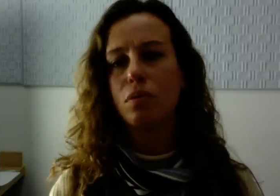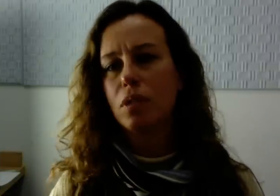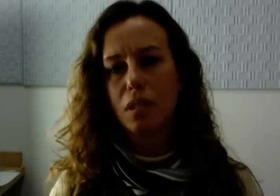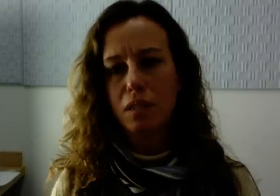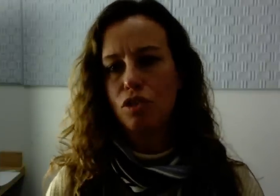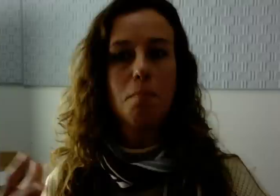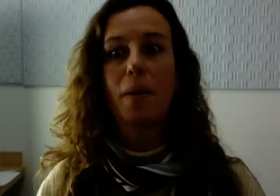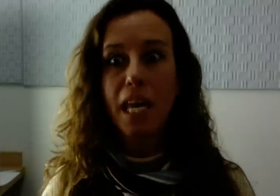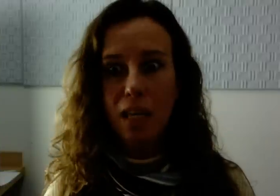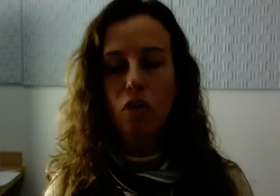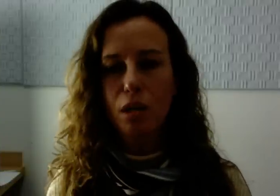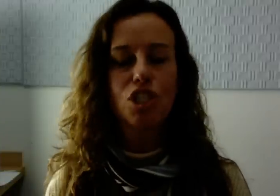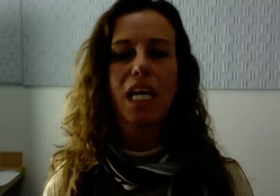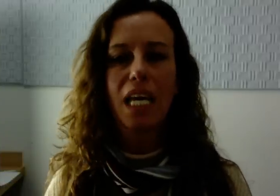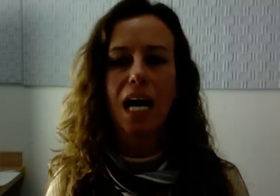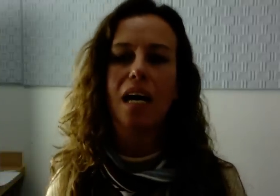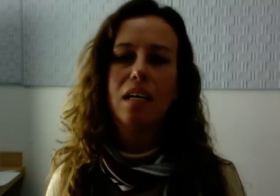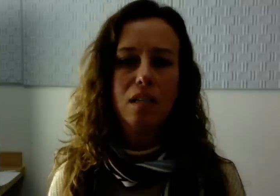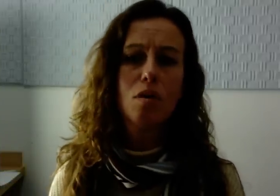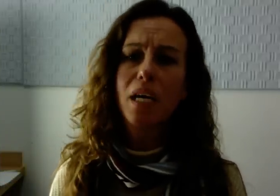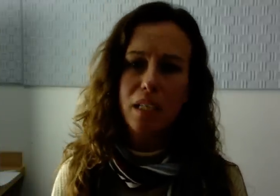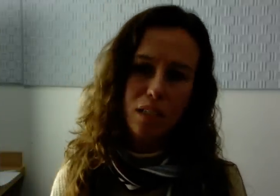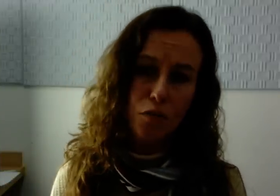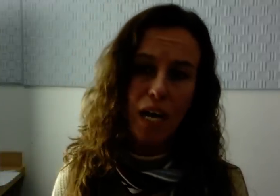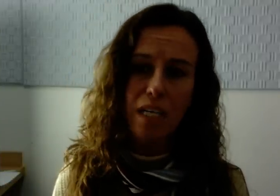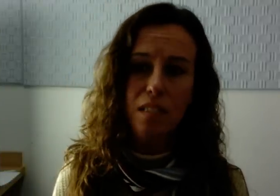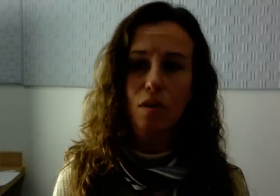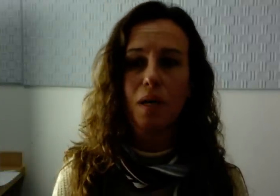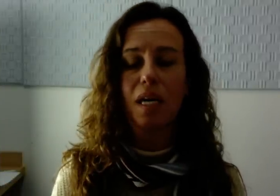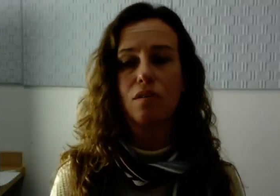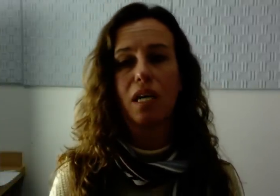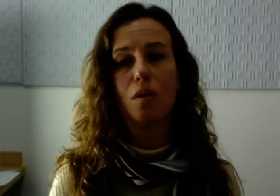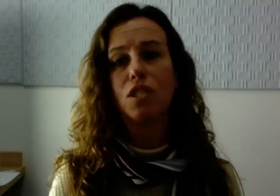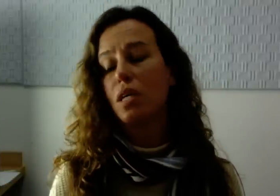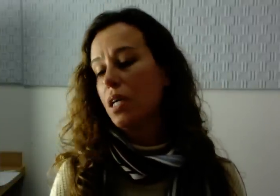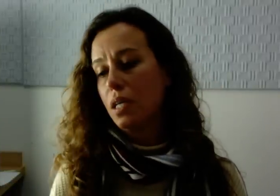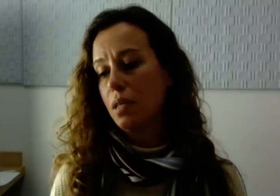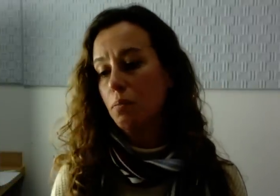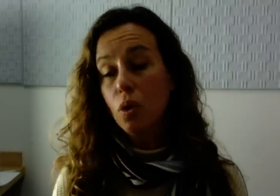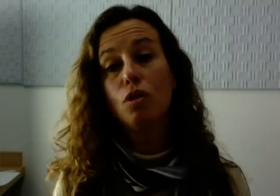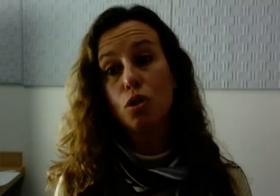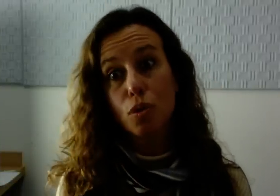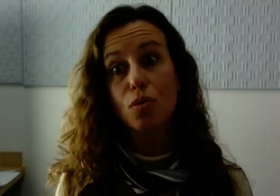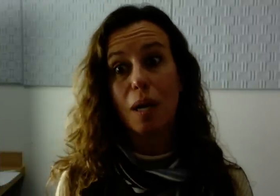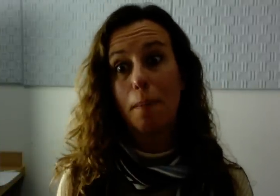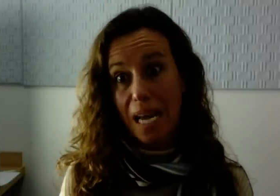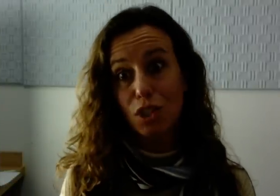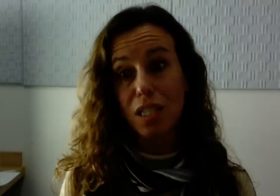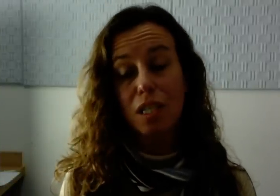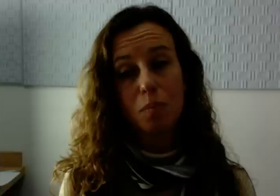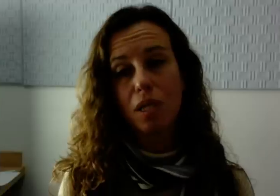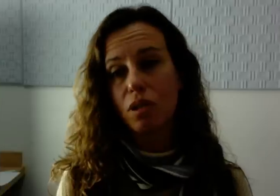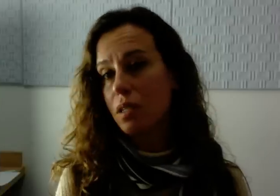pelo meu desempenho que eu cheguei lá isso é uma grande falácia Isso é uma Isso é realmente eh muito injusto na